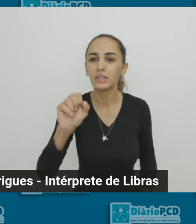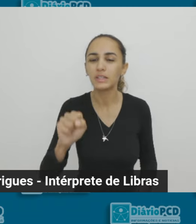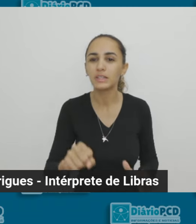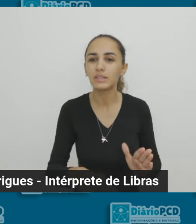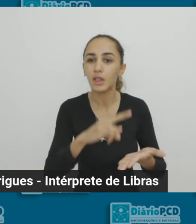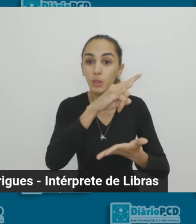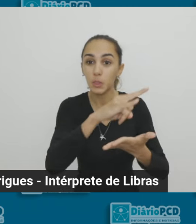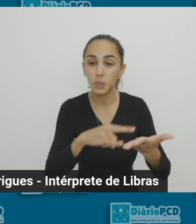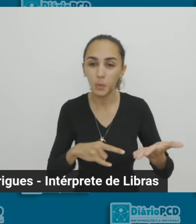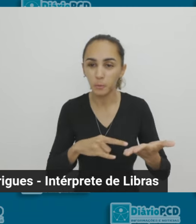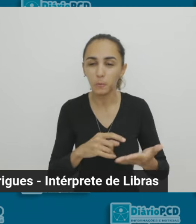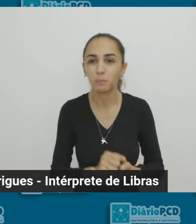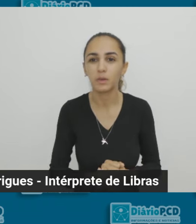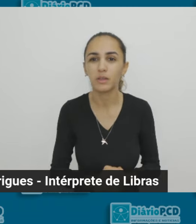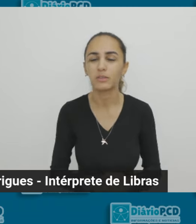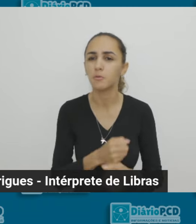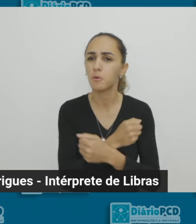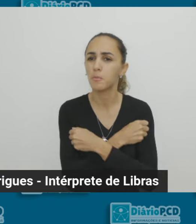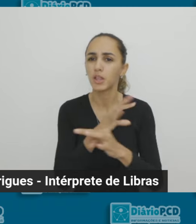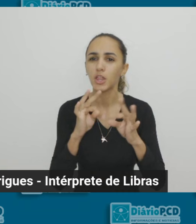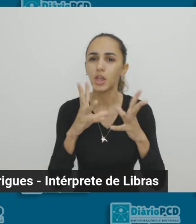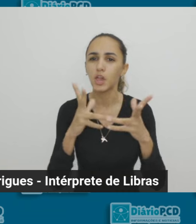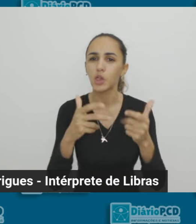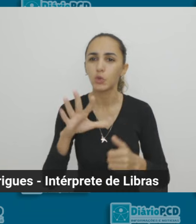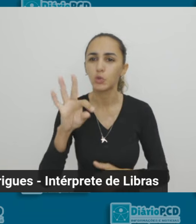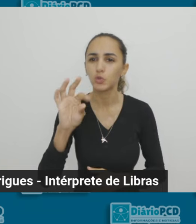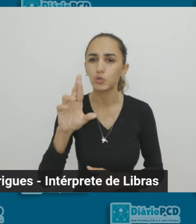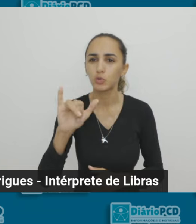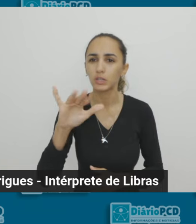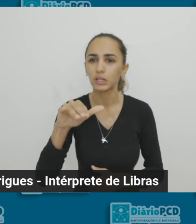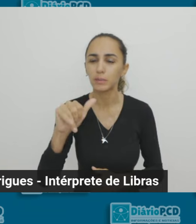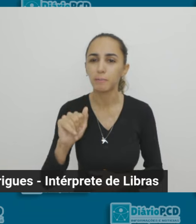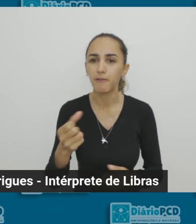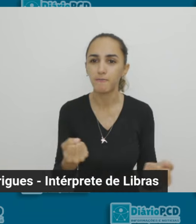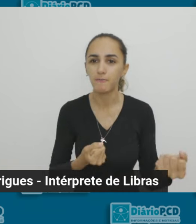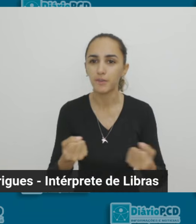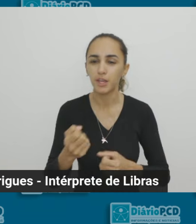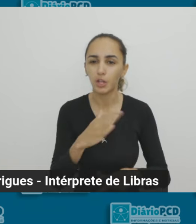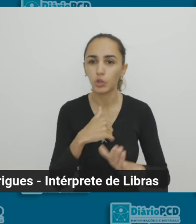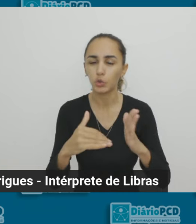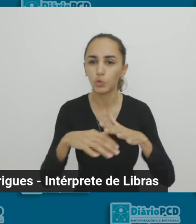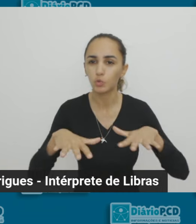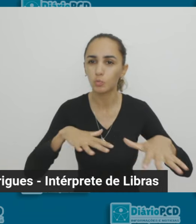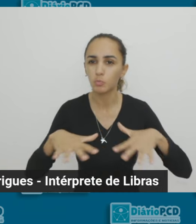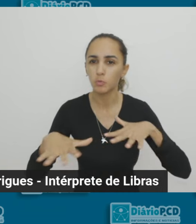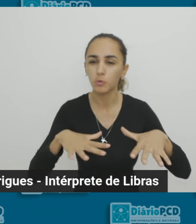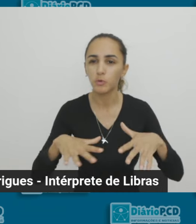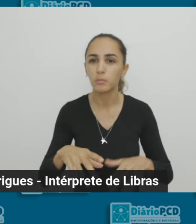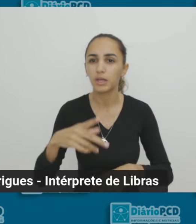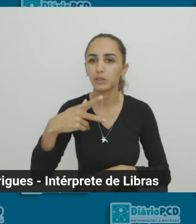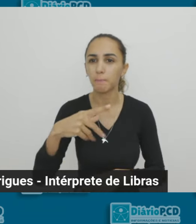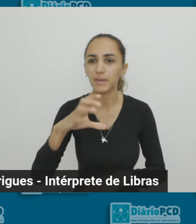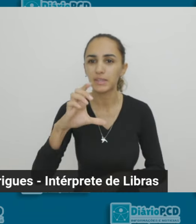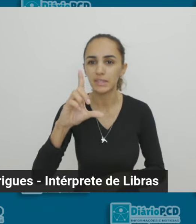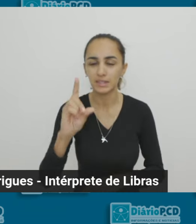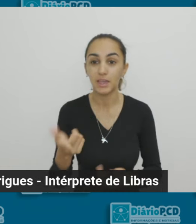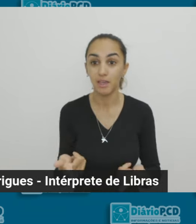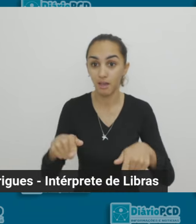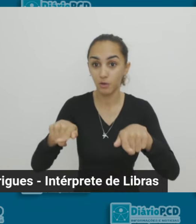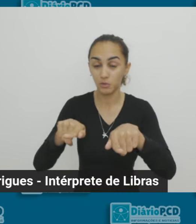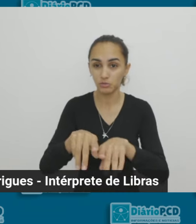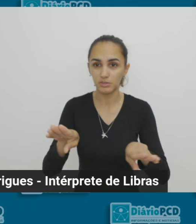a todos da Toriba Veículos, a todos do Movimento PCD, aos associados da ANA PCD e também a todos